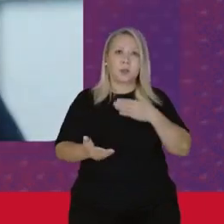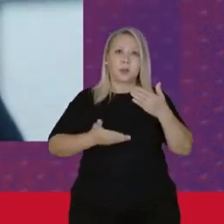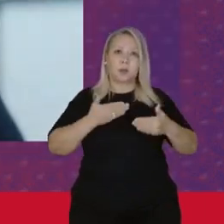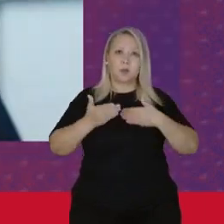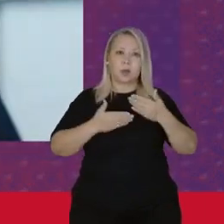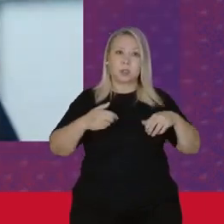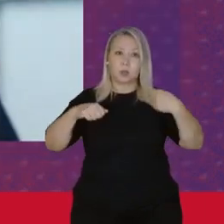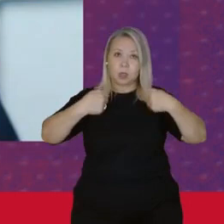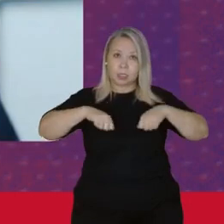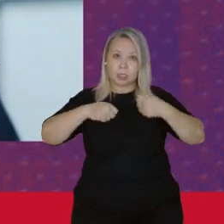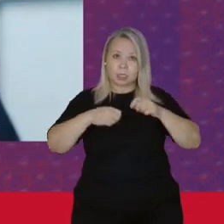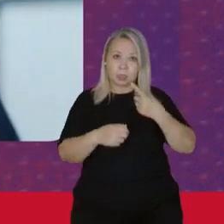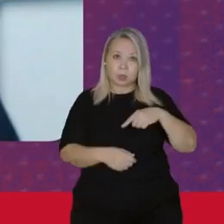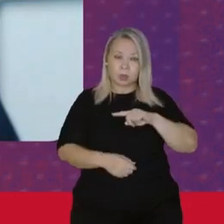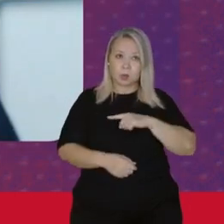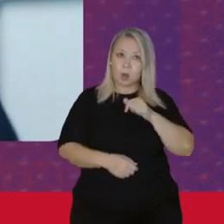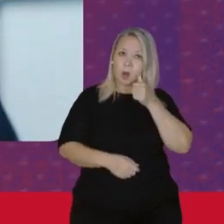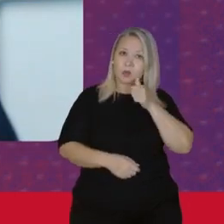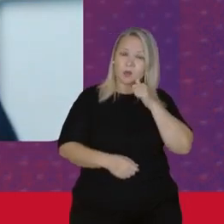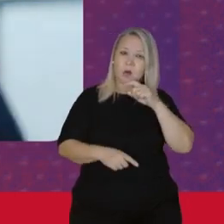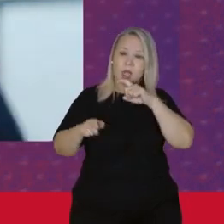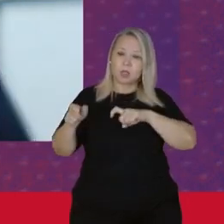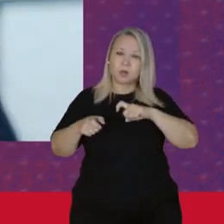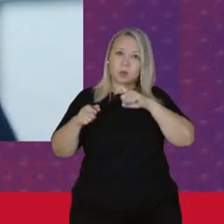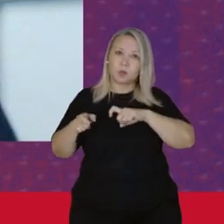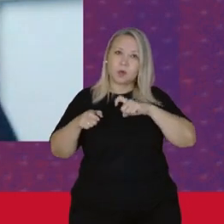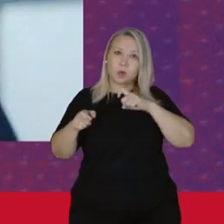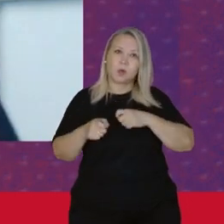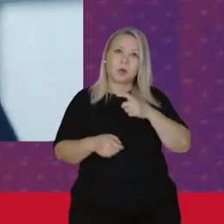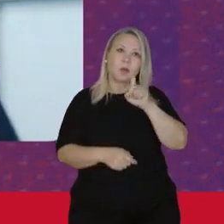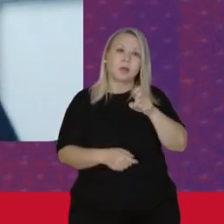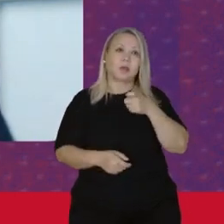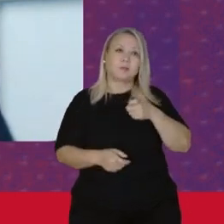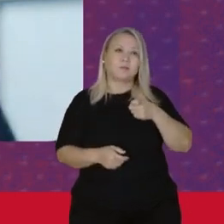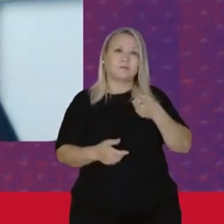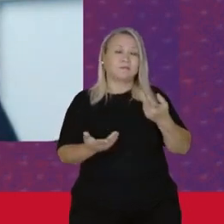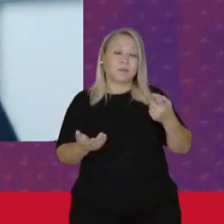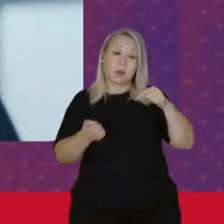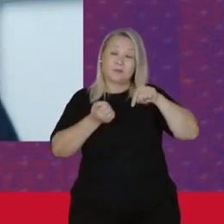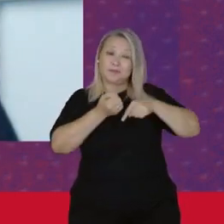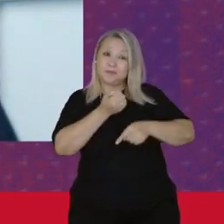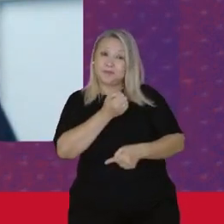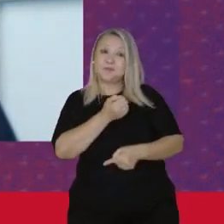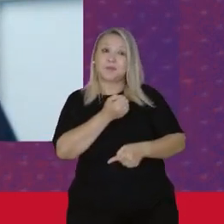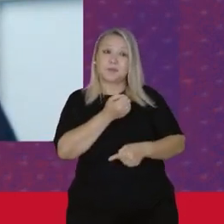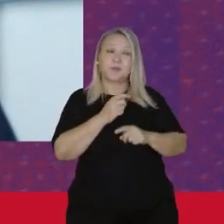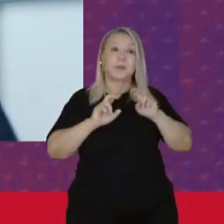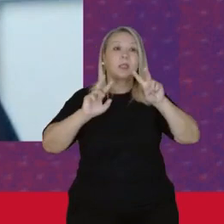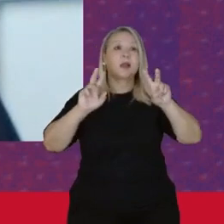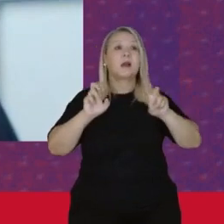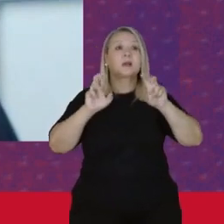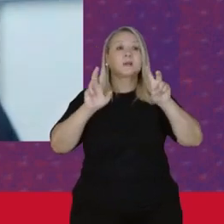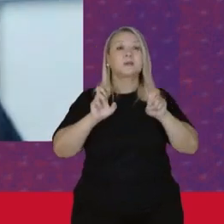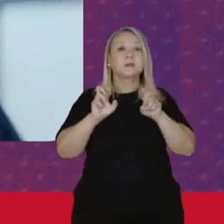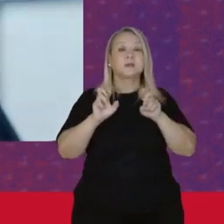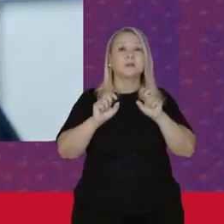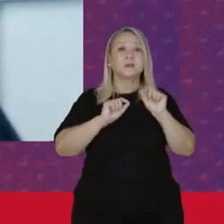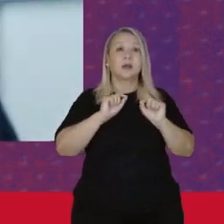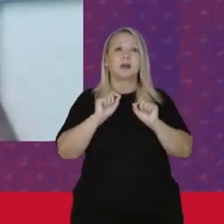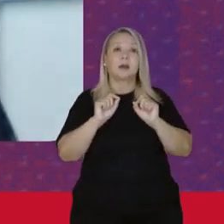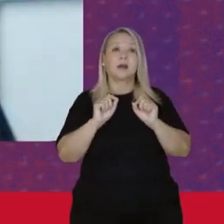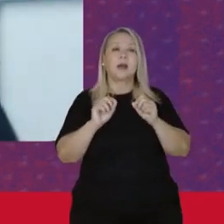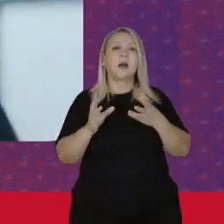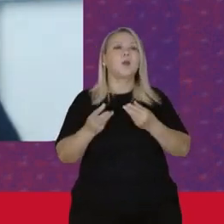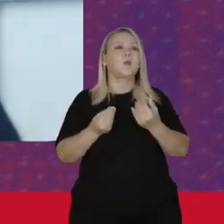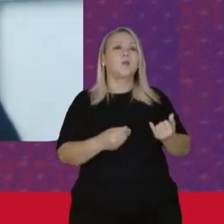maiores necessidades de nós, mulheres rurais no campo, é intenso, né, essa questão. E, assim, é